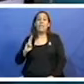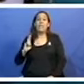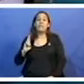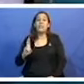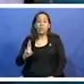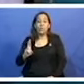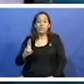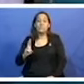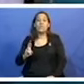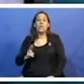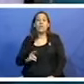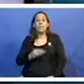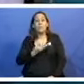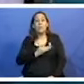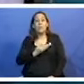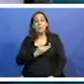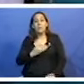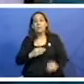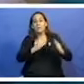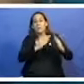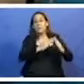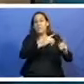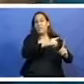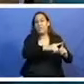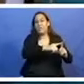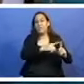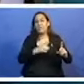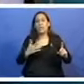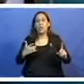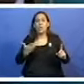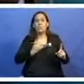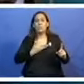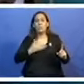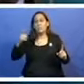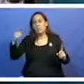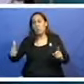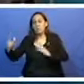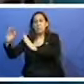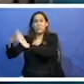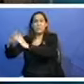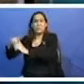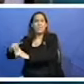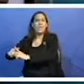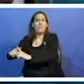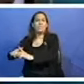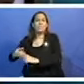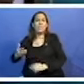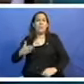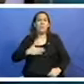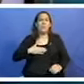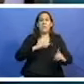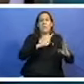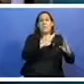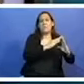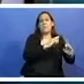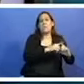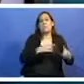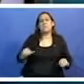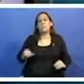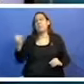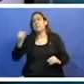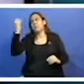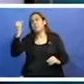em outra, o meu outro vizinho nem vai em igreja, e aí eu fica aquela briga de que a minha é a mais importante, a